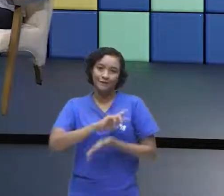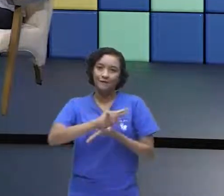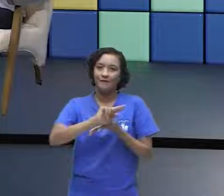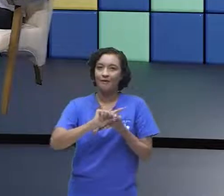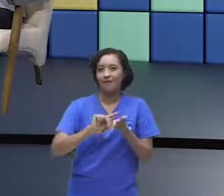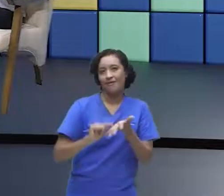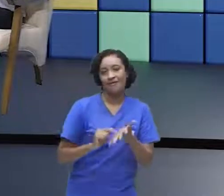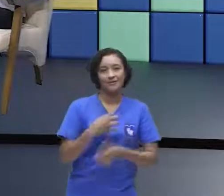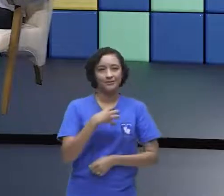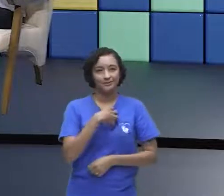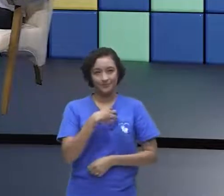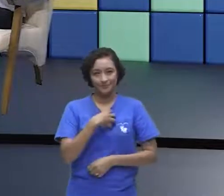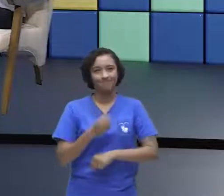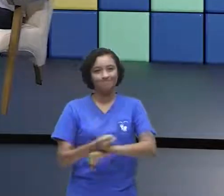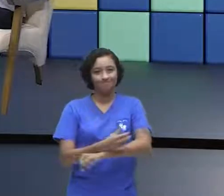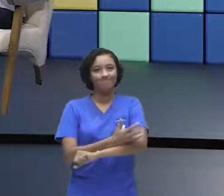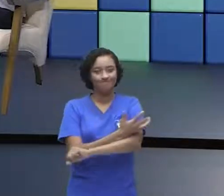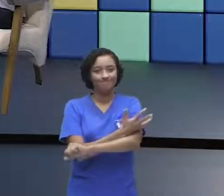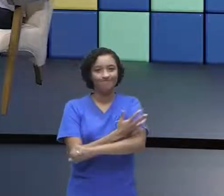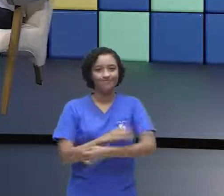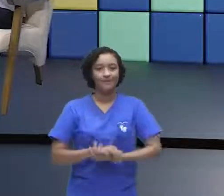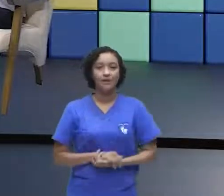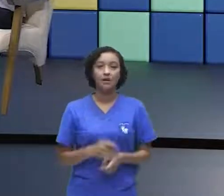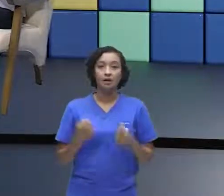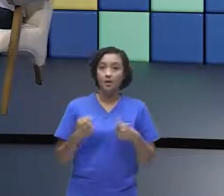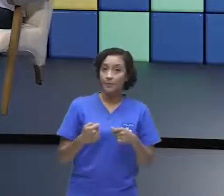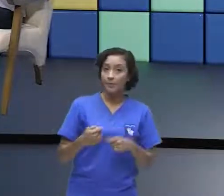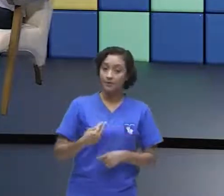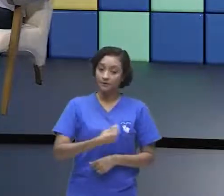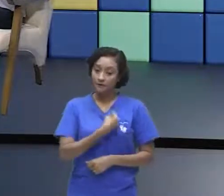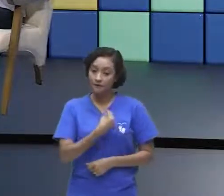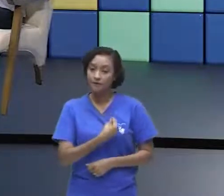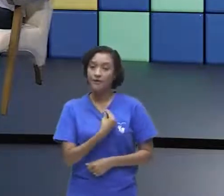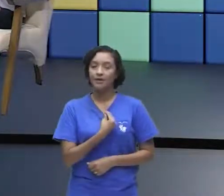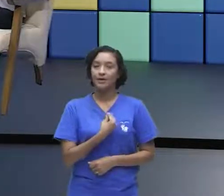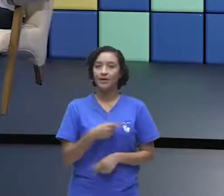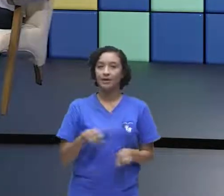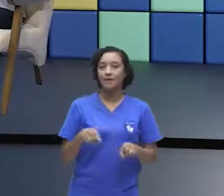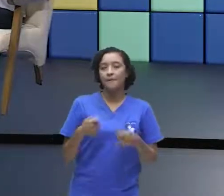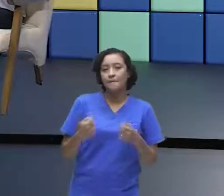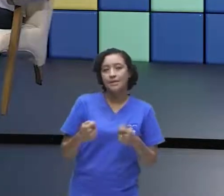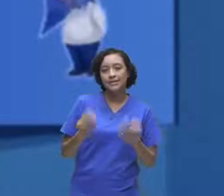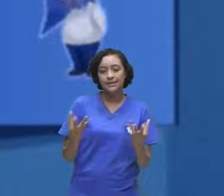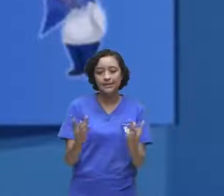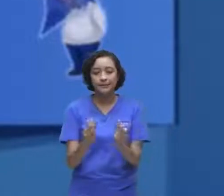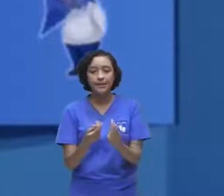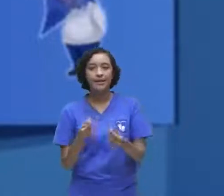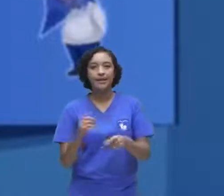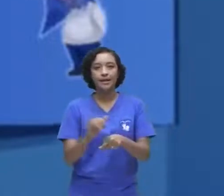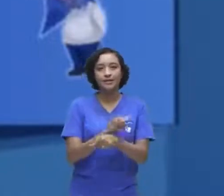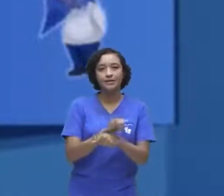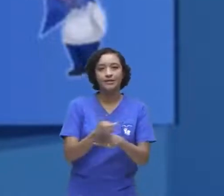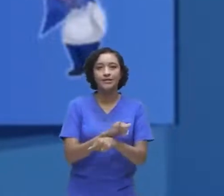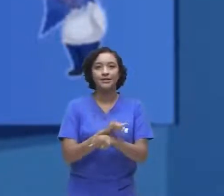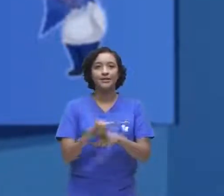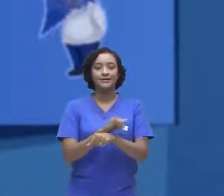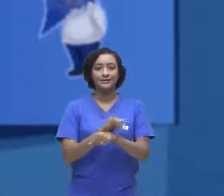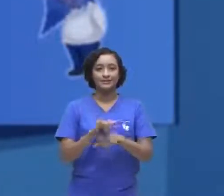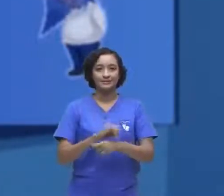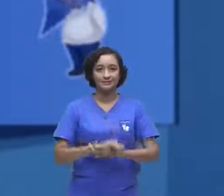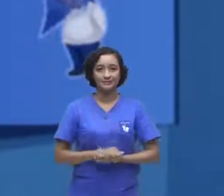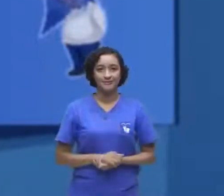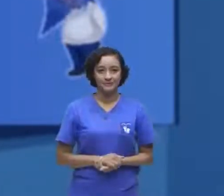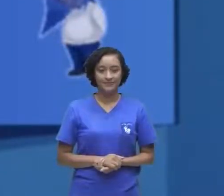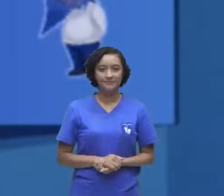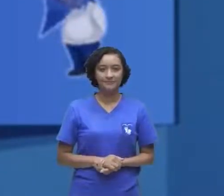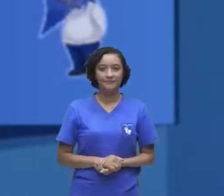convivendo com elas. E aí a gente tendo essas ferramentas, essa habilidade de lidar melhor com ela, com certeza, como eu